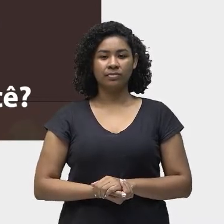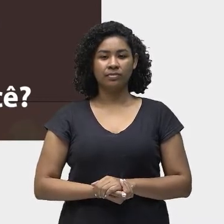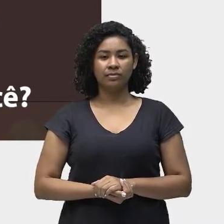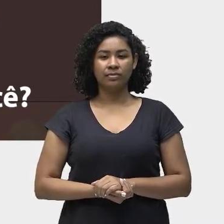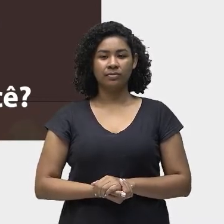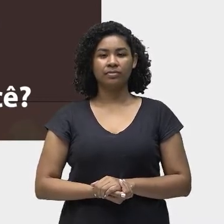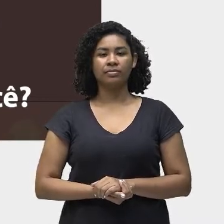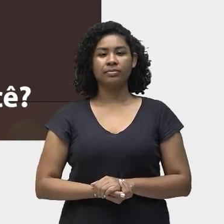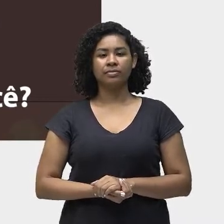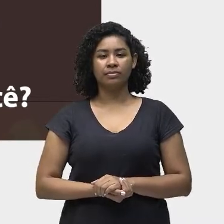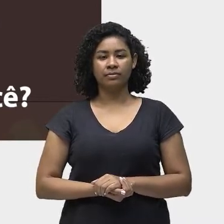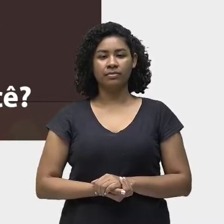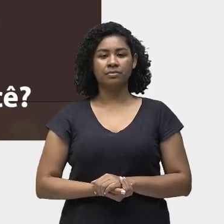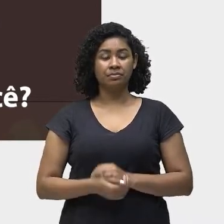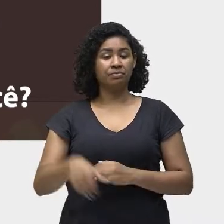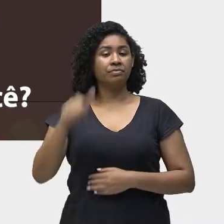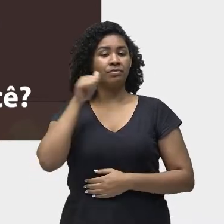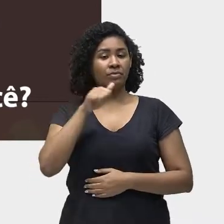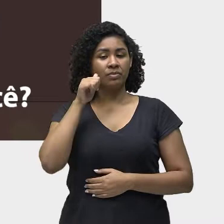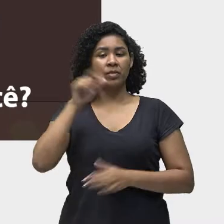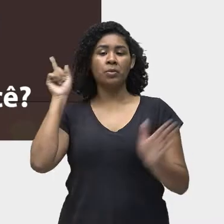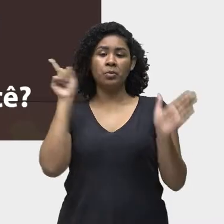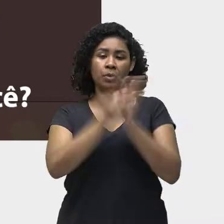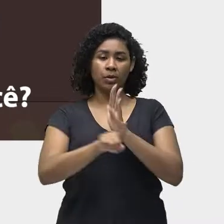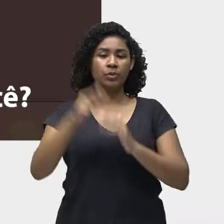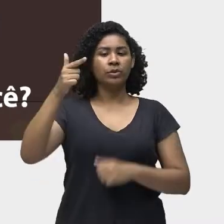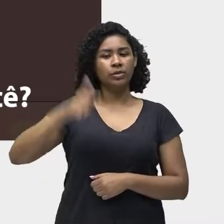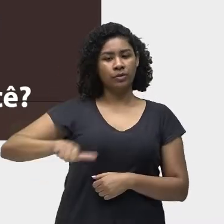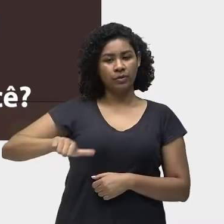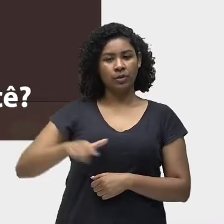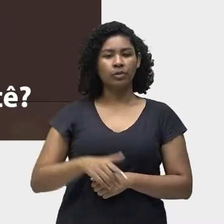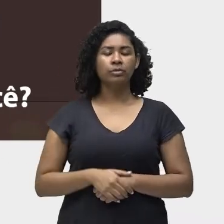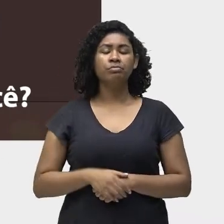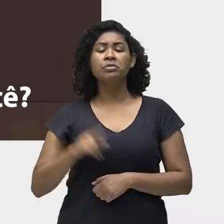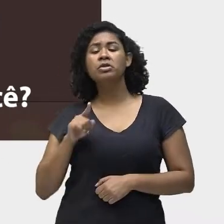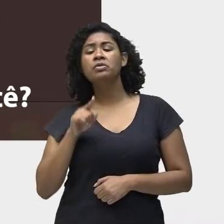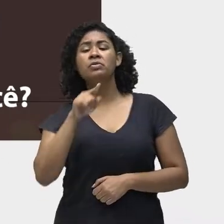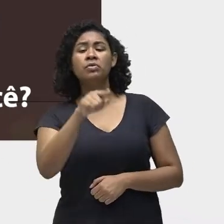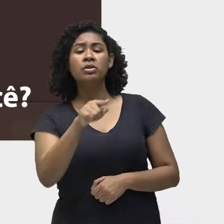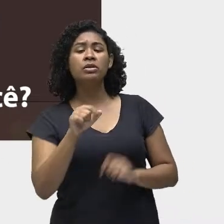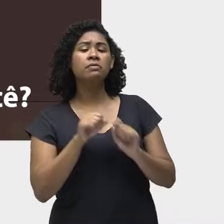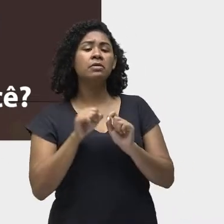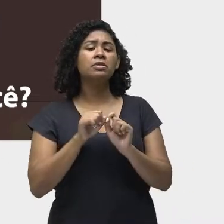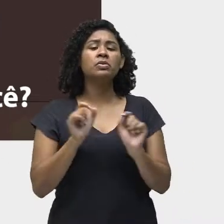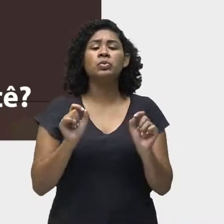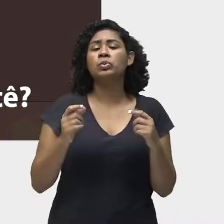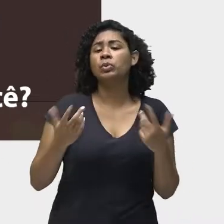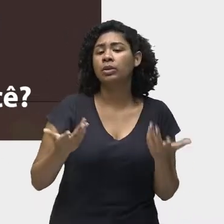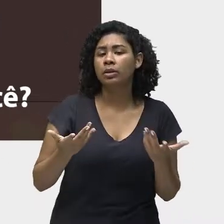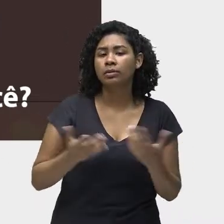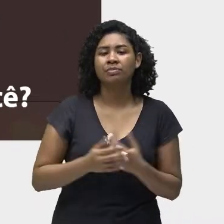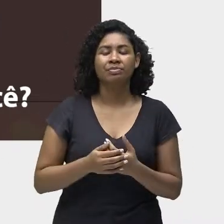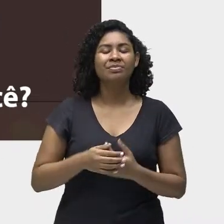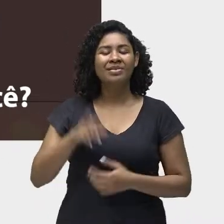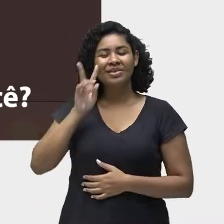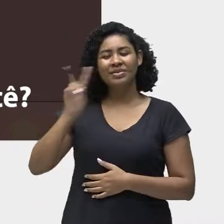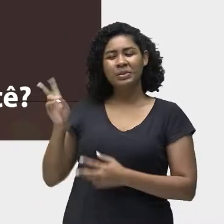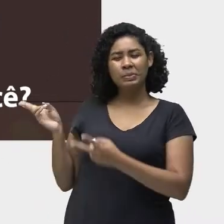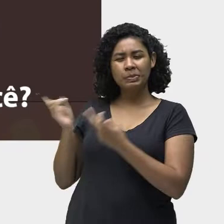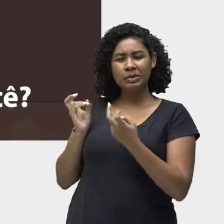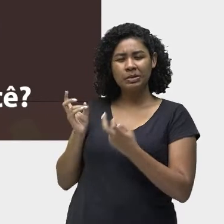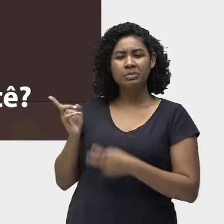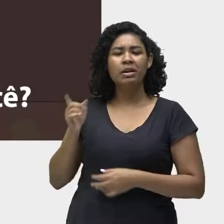ela retorna a pergunta também para o Sammy, né? What about you? E você? Mas a resposta da Potira, eu quero que vocês observem bem. Está